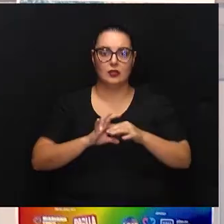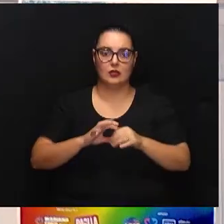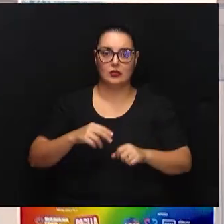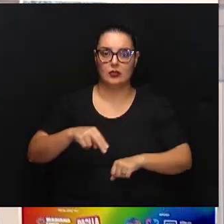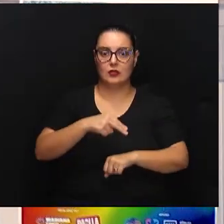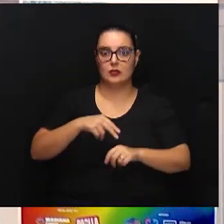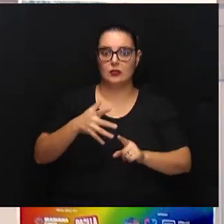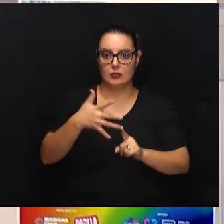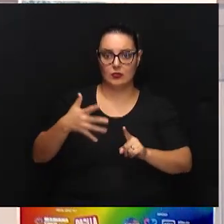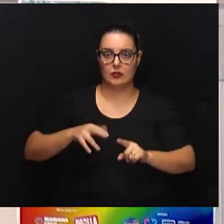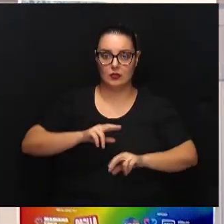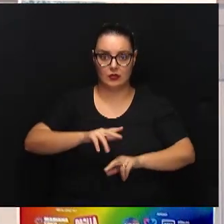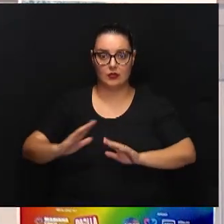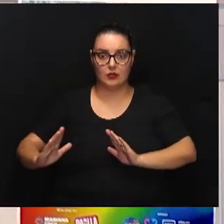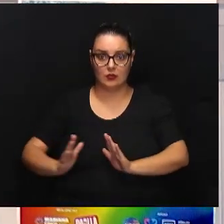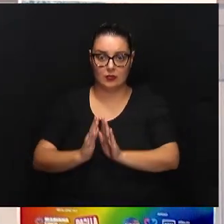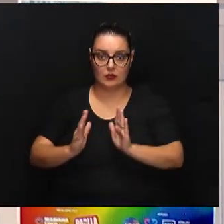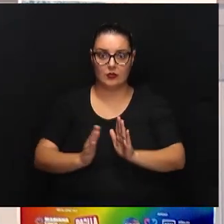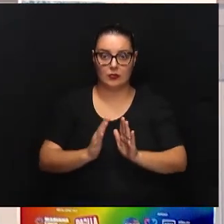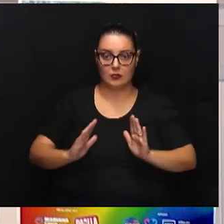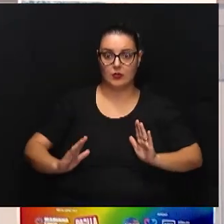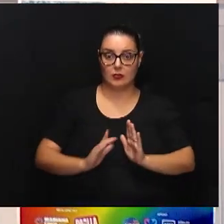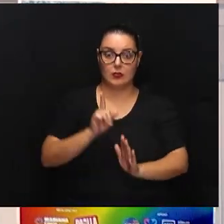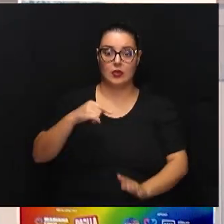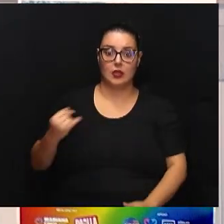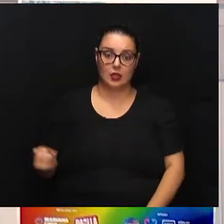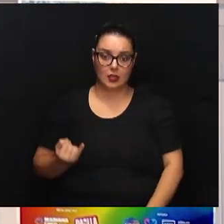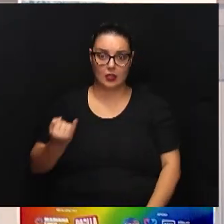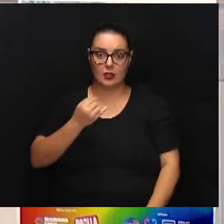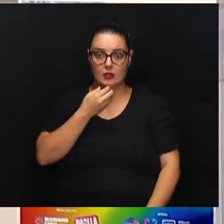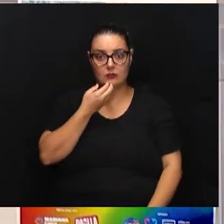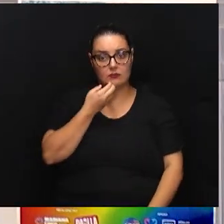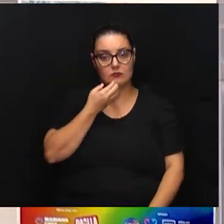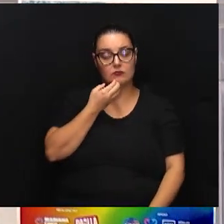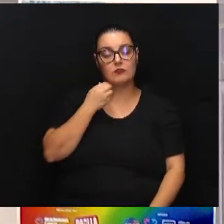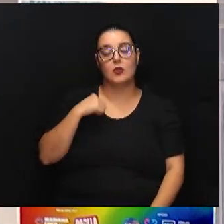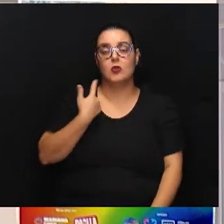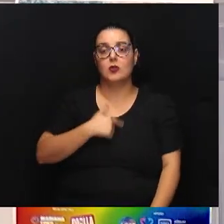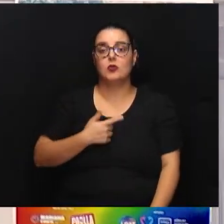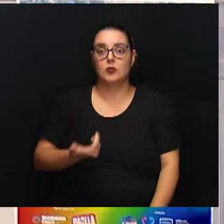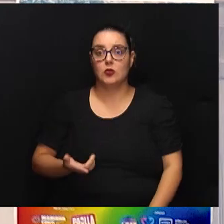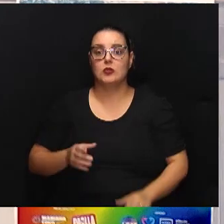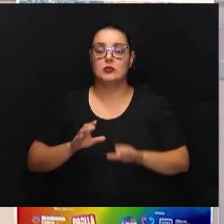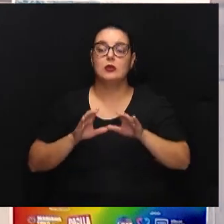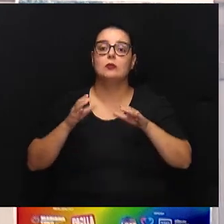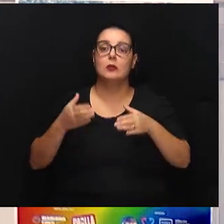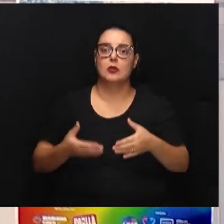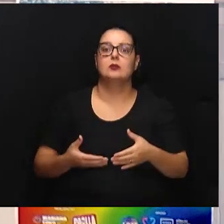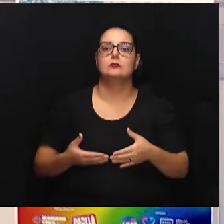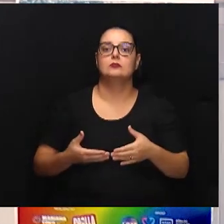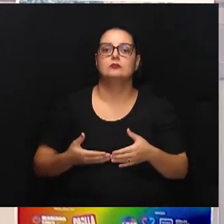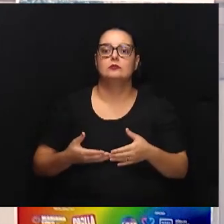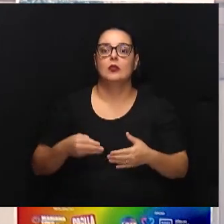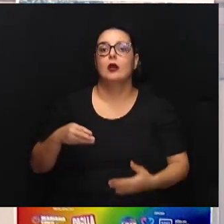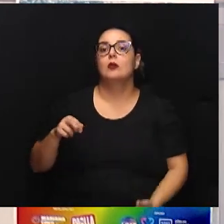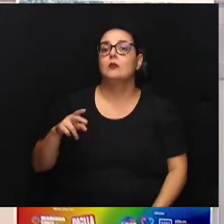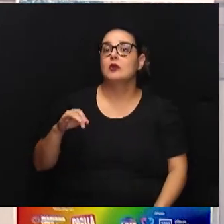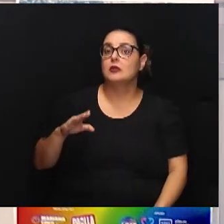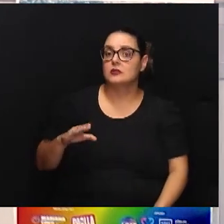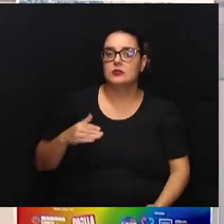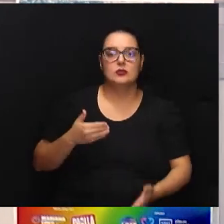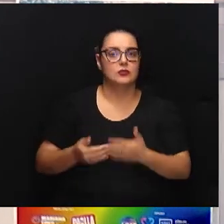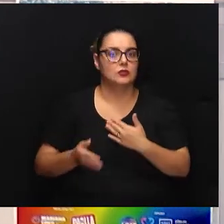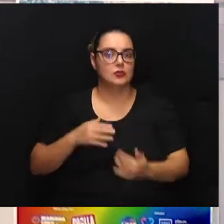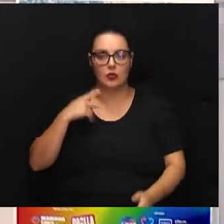que é importante, gente. Nós somos a comunidade que está à mercê de qualquer política pública que, inclusive, vai